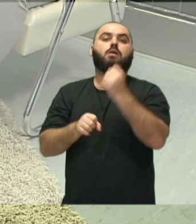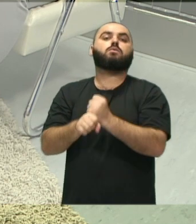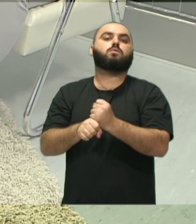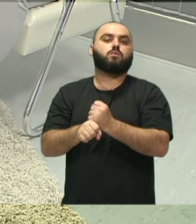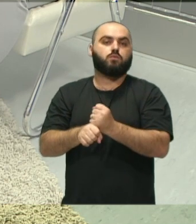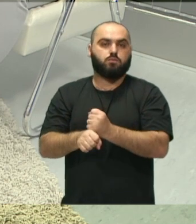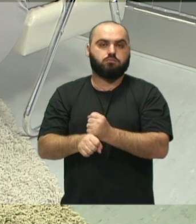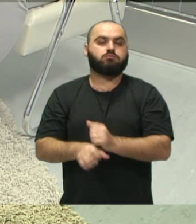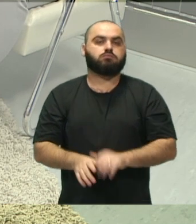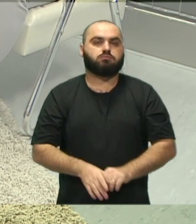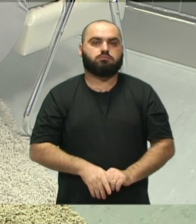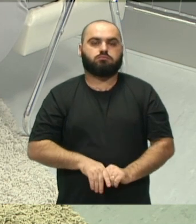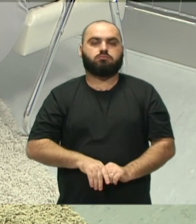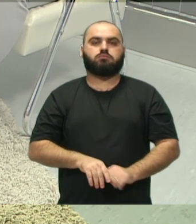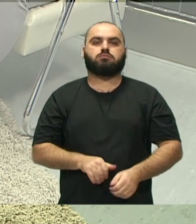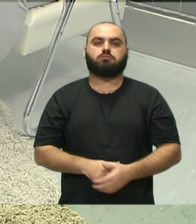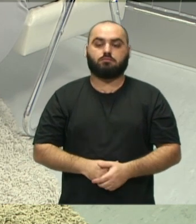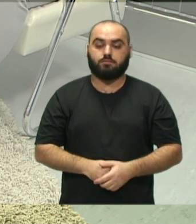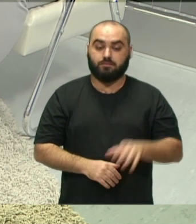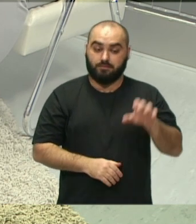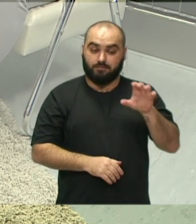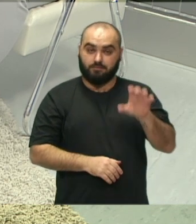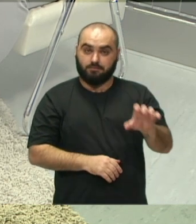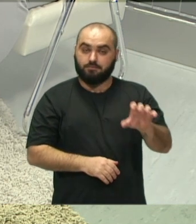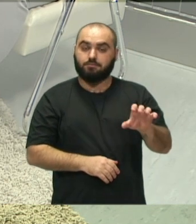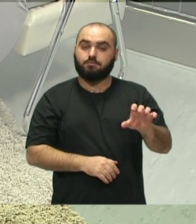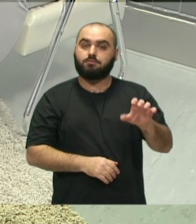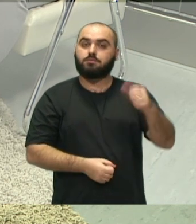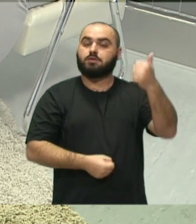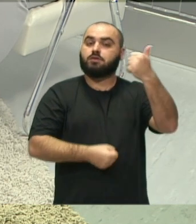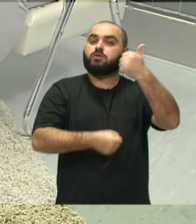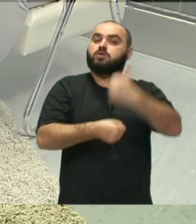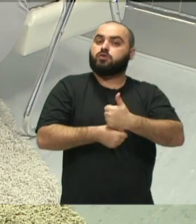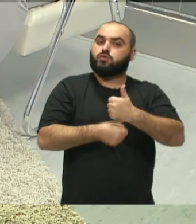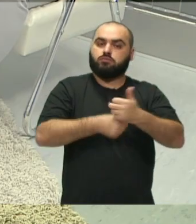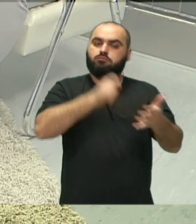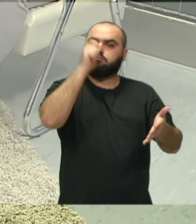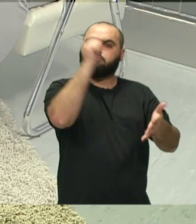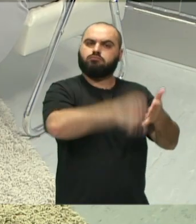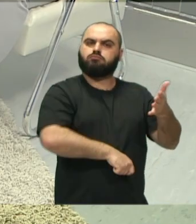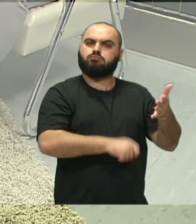anos, tá? E isso dá ao diretor a caneta na mão.